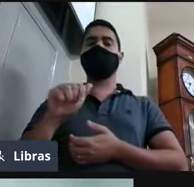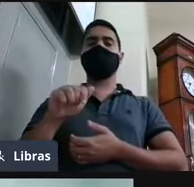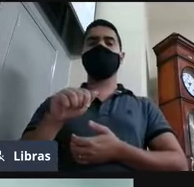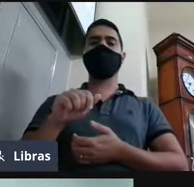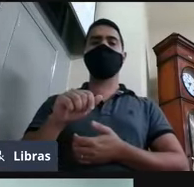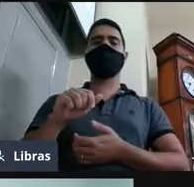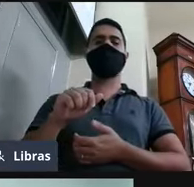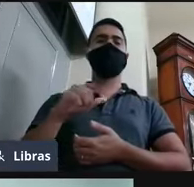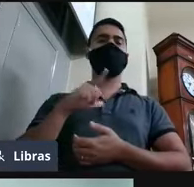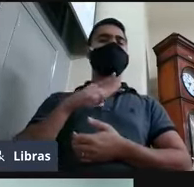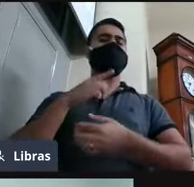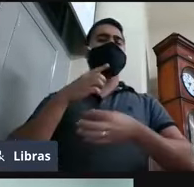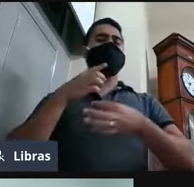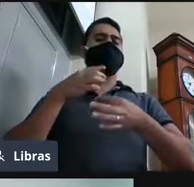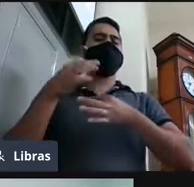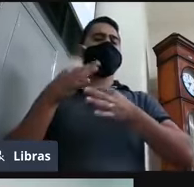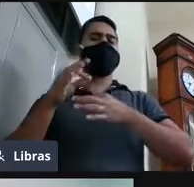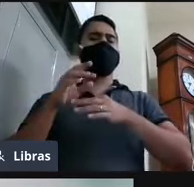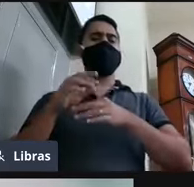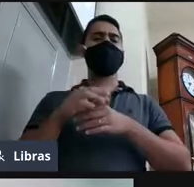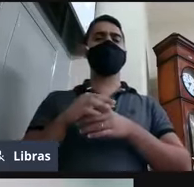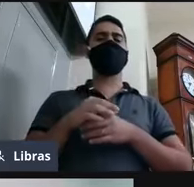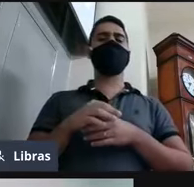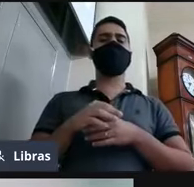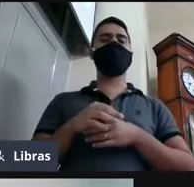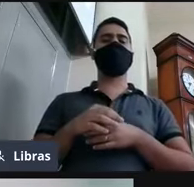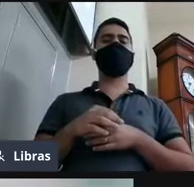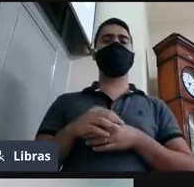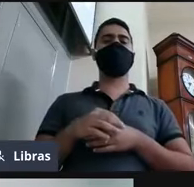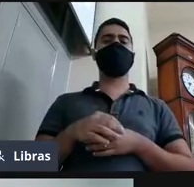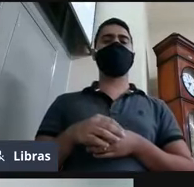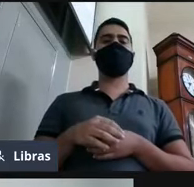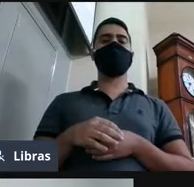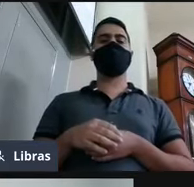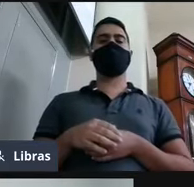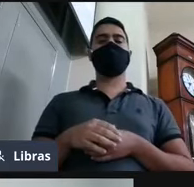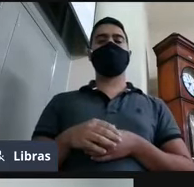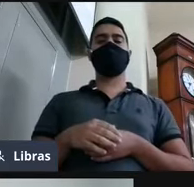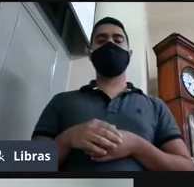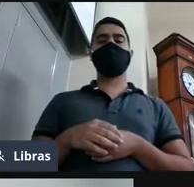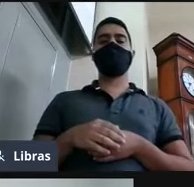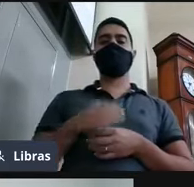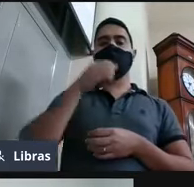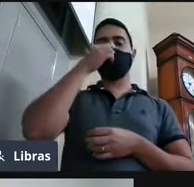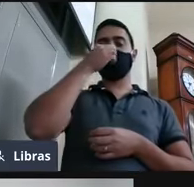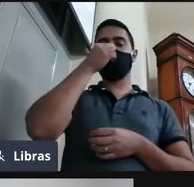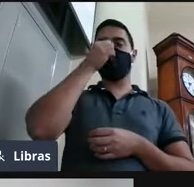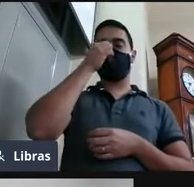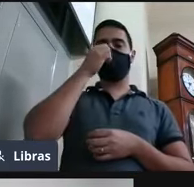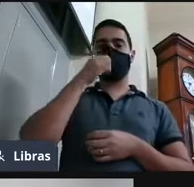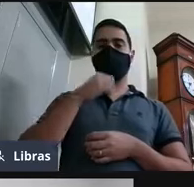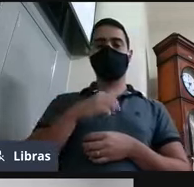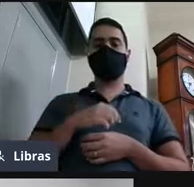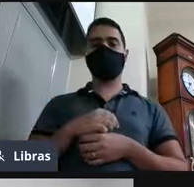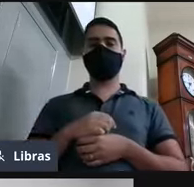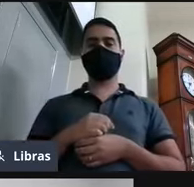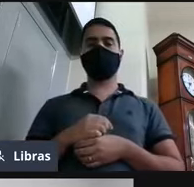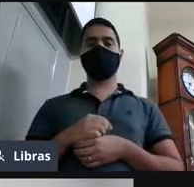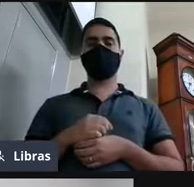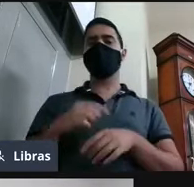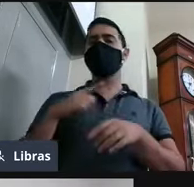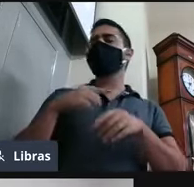o parecer técnico contrário, técnico, da soberania do Poder Legislativo, como pontuado no artigo 31 da Constituição, que o município